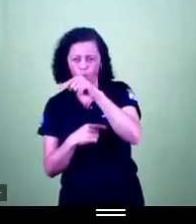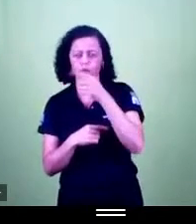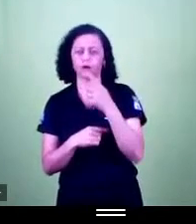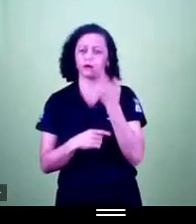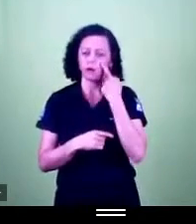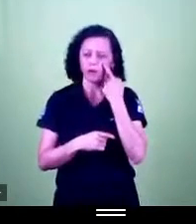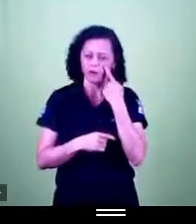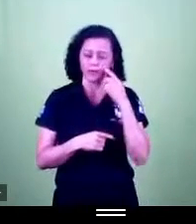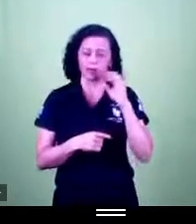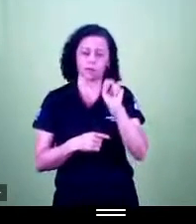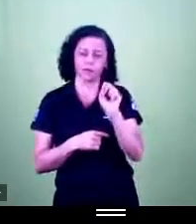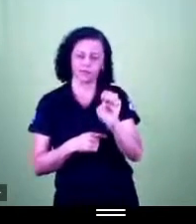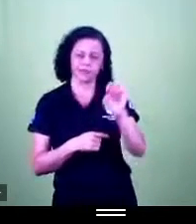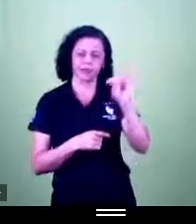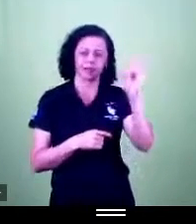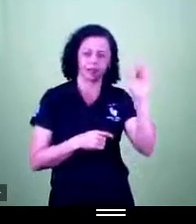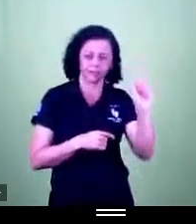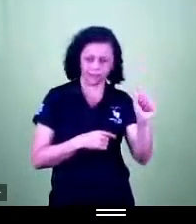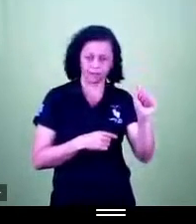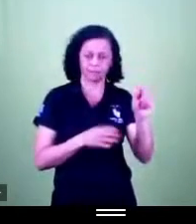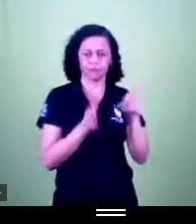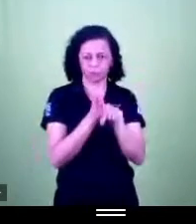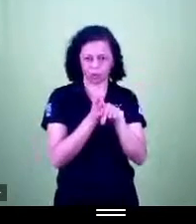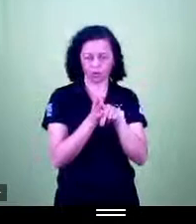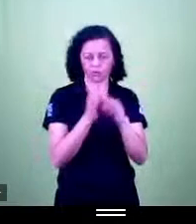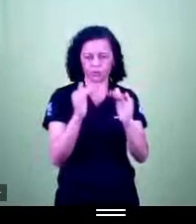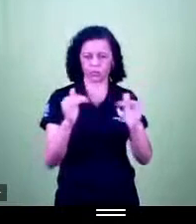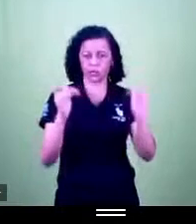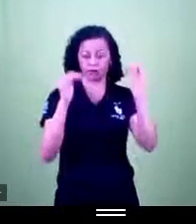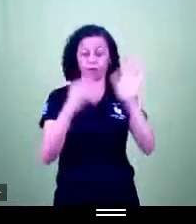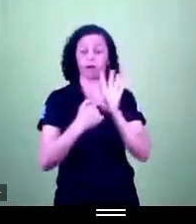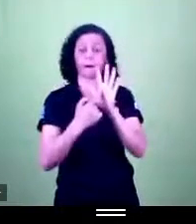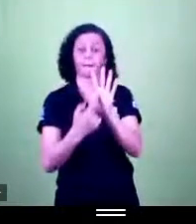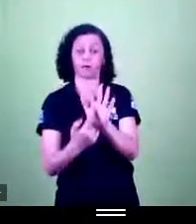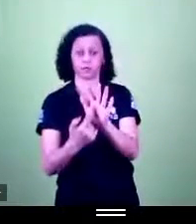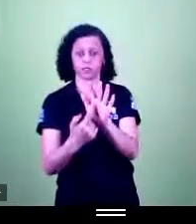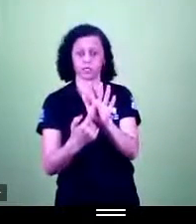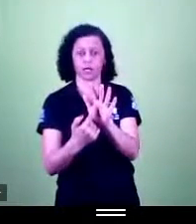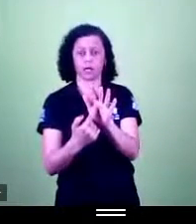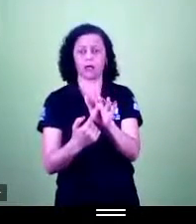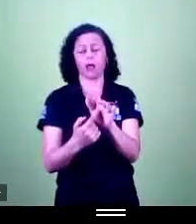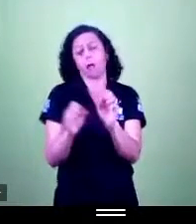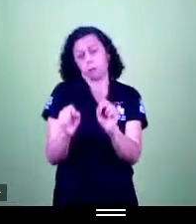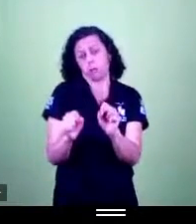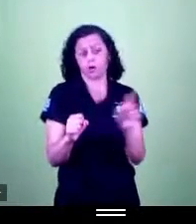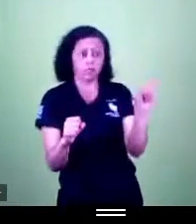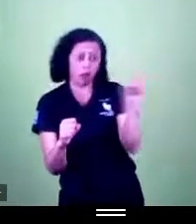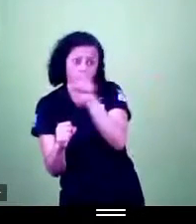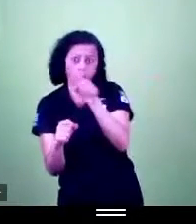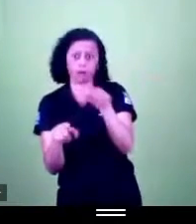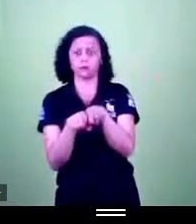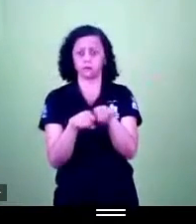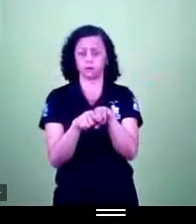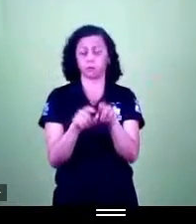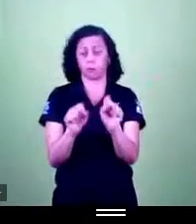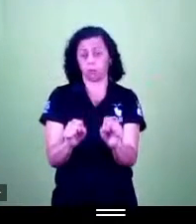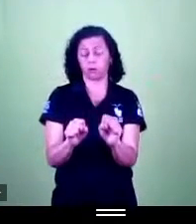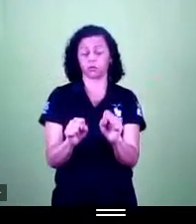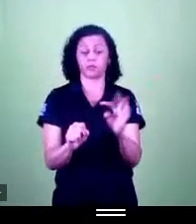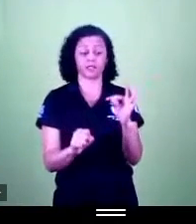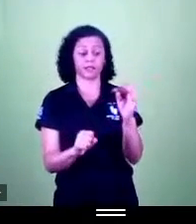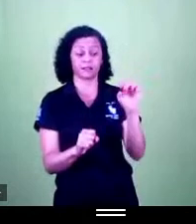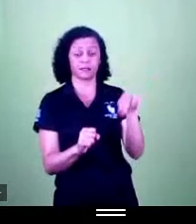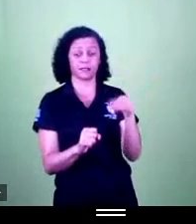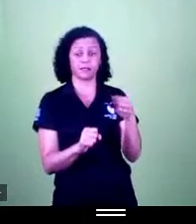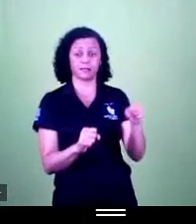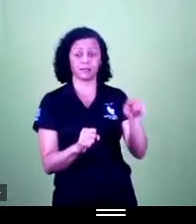normalmente pode ser mais reta, né? E a elevação, para mostrar, não precisa ser curva, não quero fazer reto, pode fazer. Mas a tensão, a elevação de tensão,